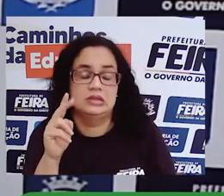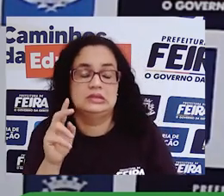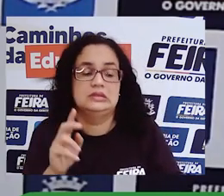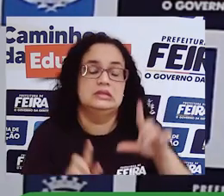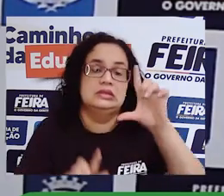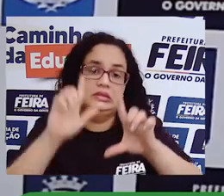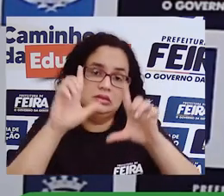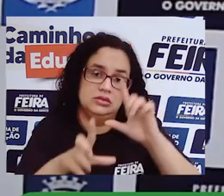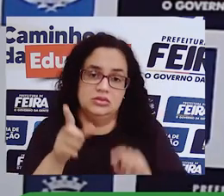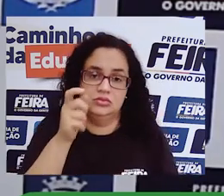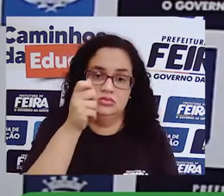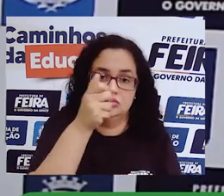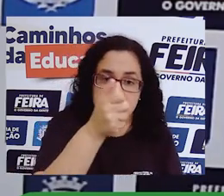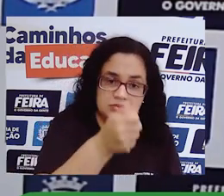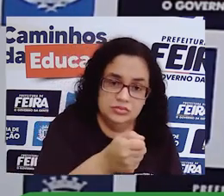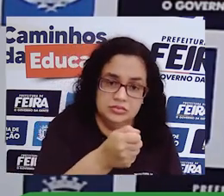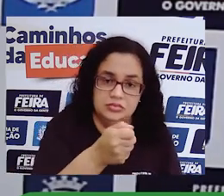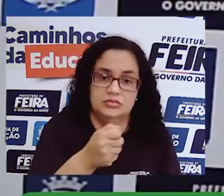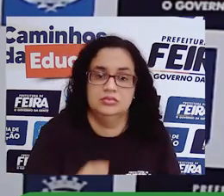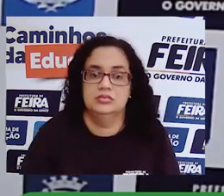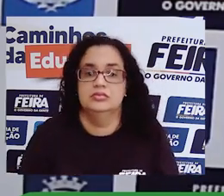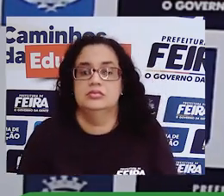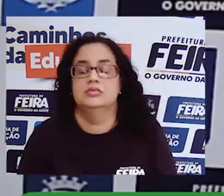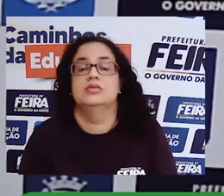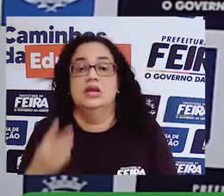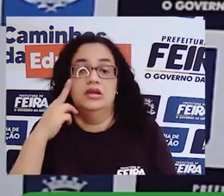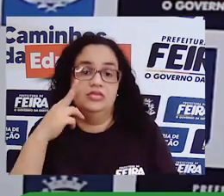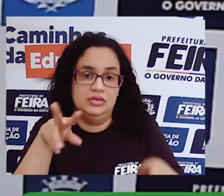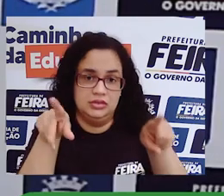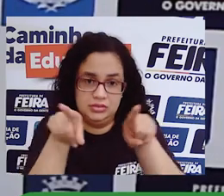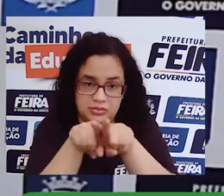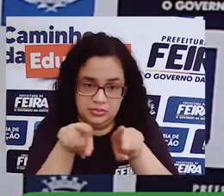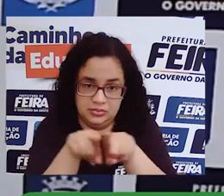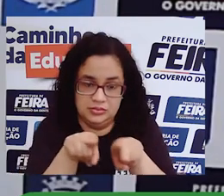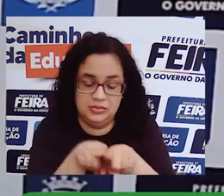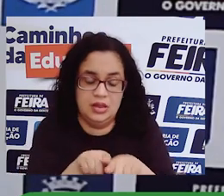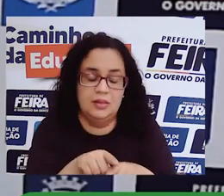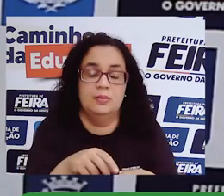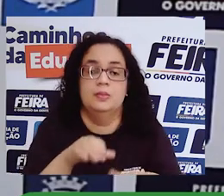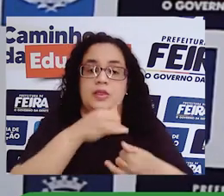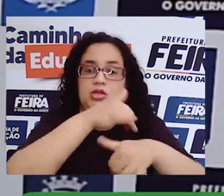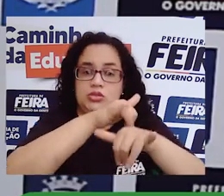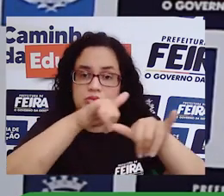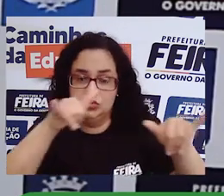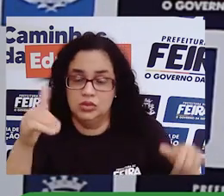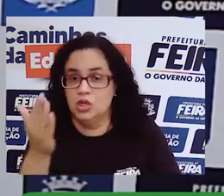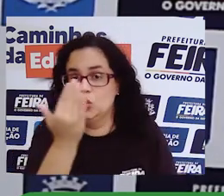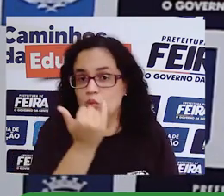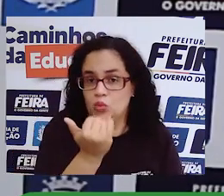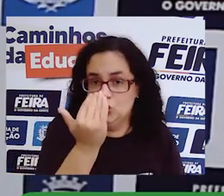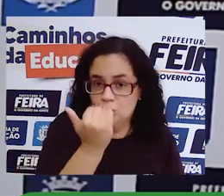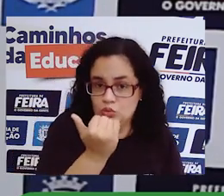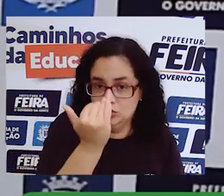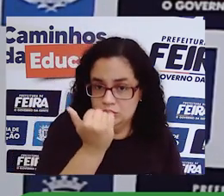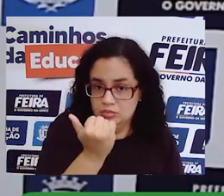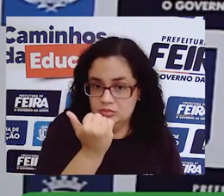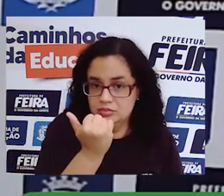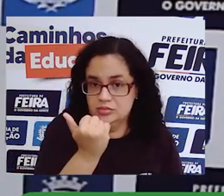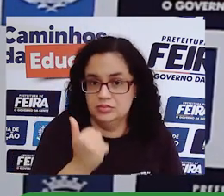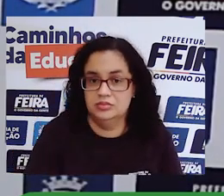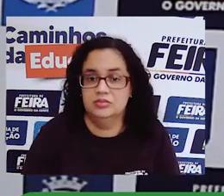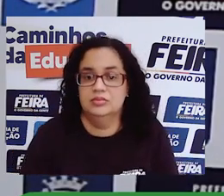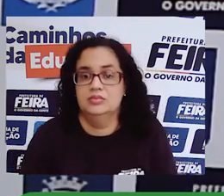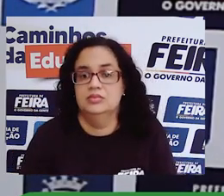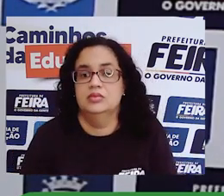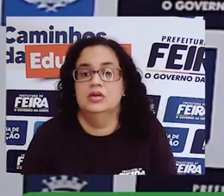eletrônicos, como controle remoto, vê também nas embalagens dos alimentos. E a